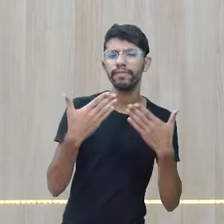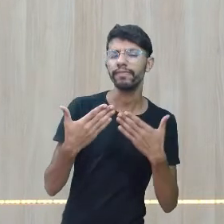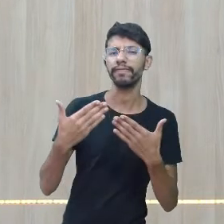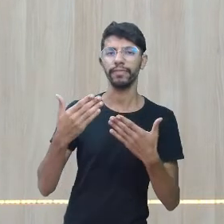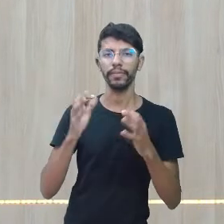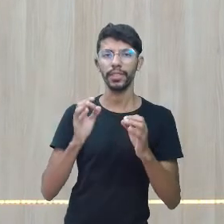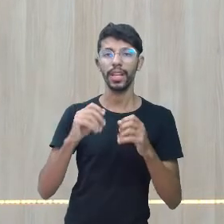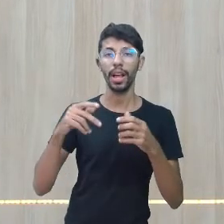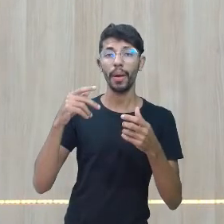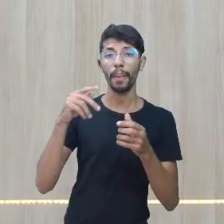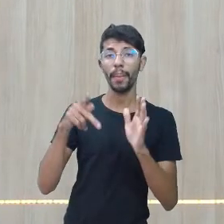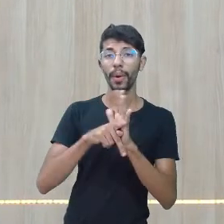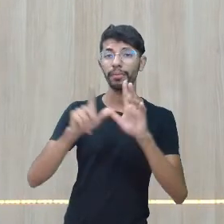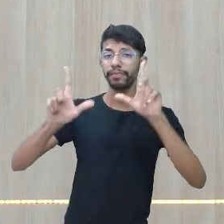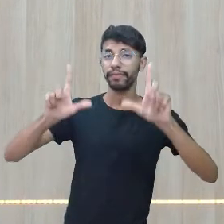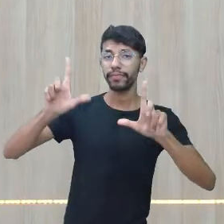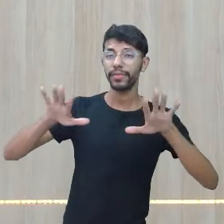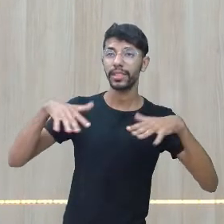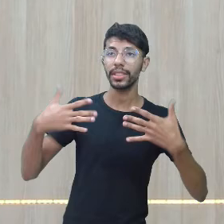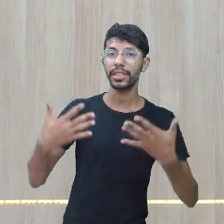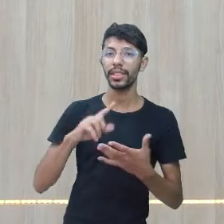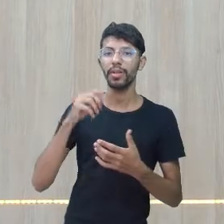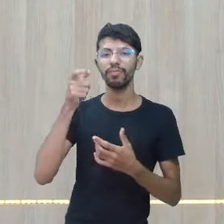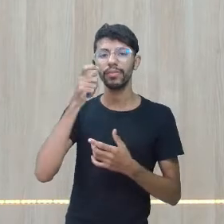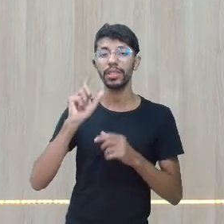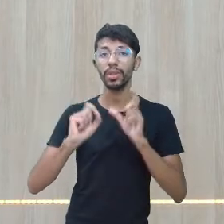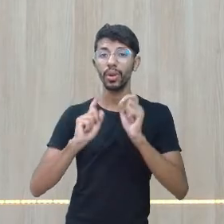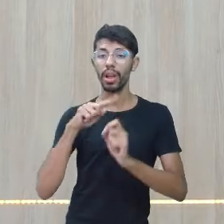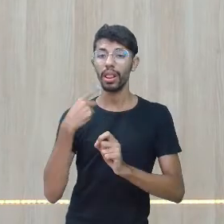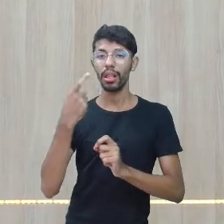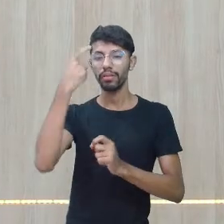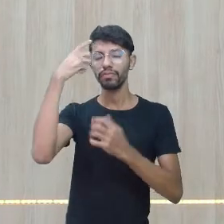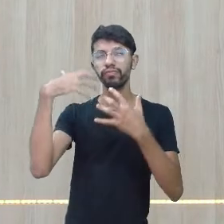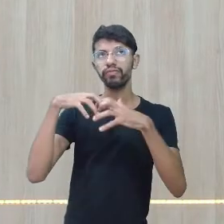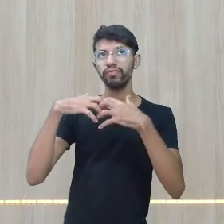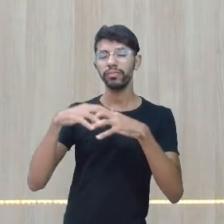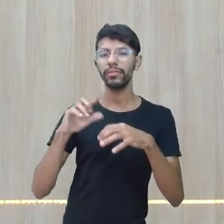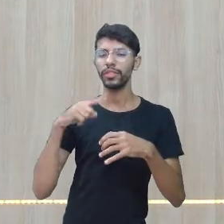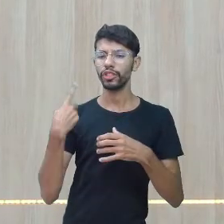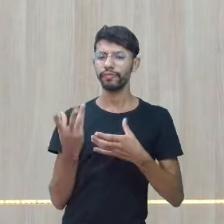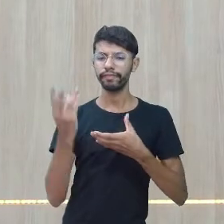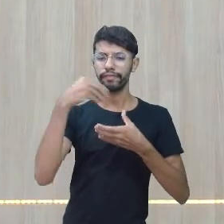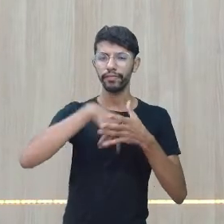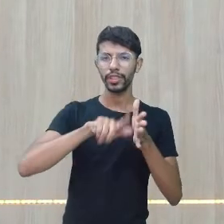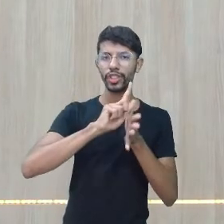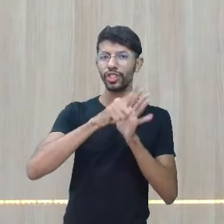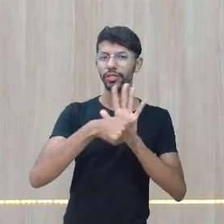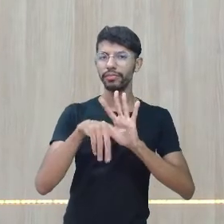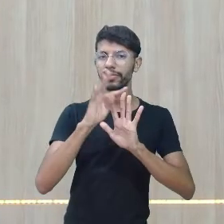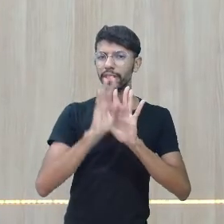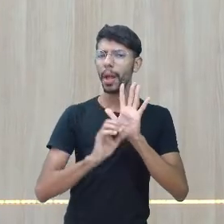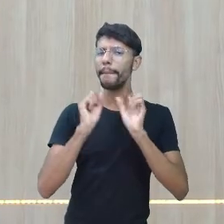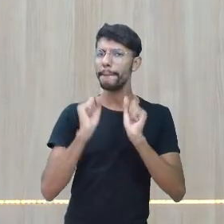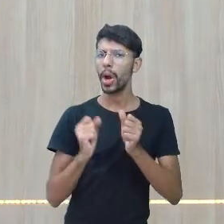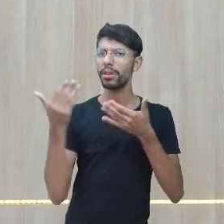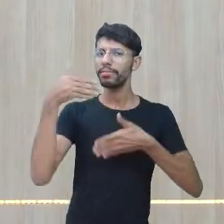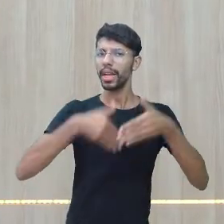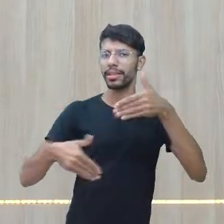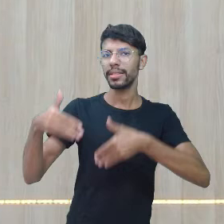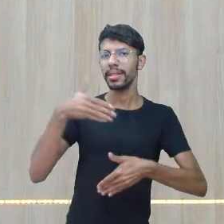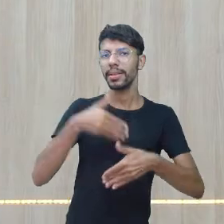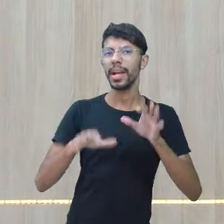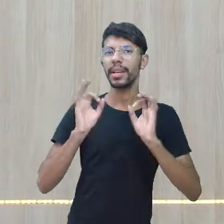Então, é interessante a gente pensar que a gente está inserido dentro dos gêneros textuais e a gente pode fazer parte deles, que eles não